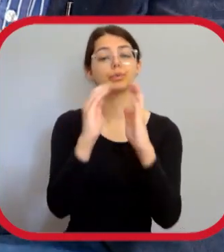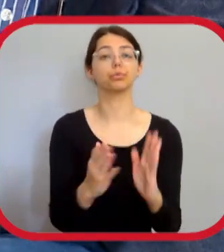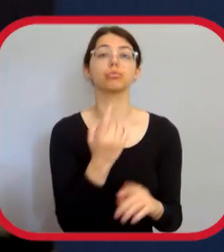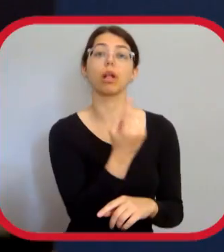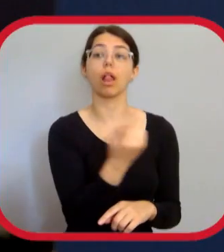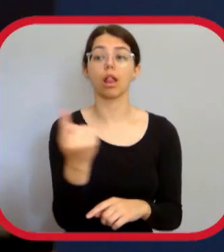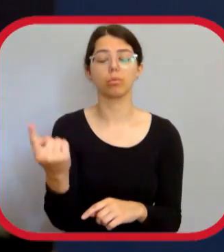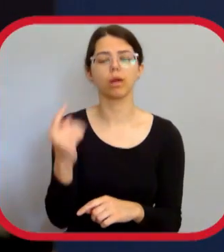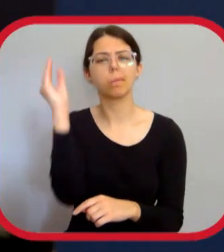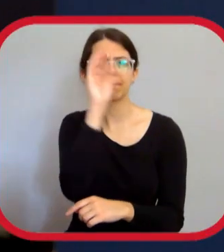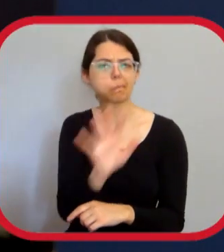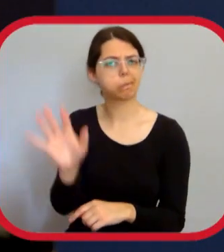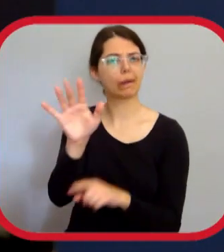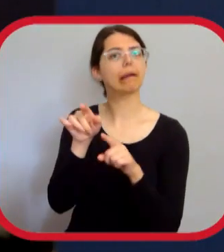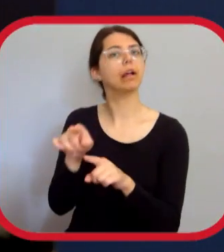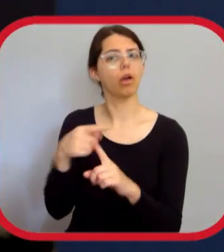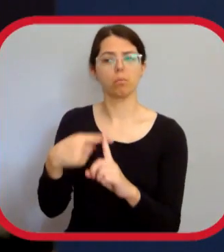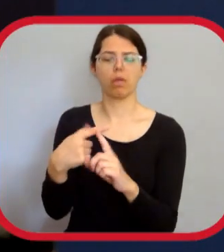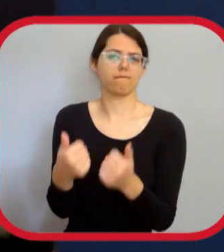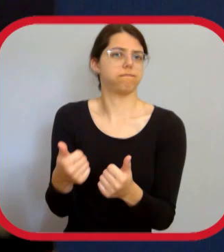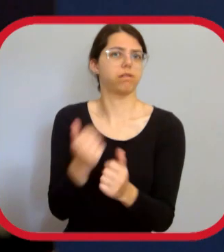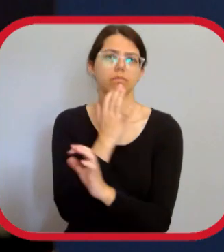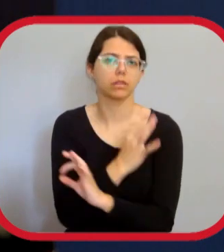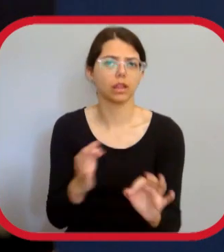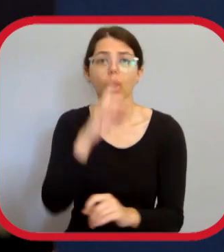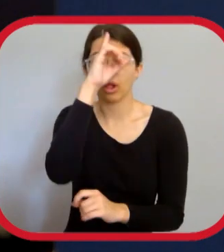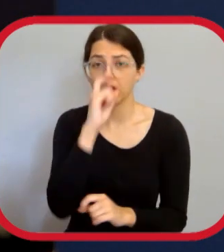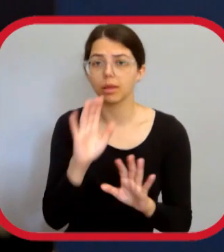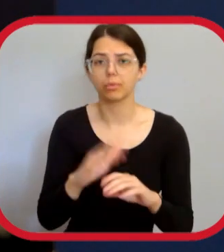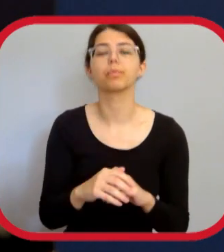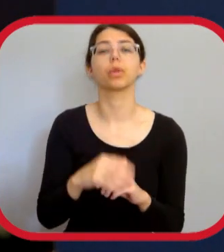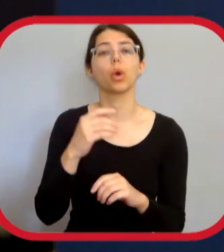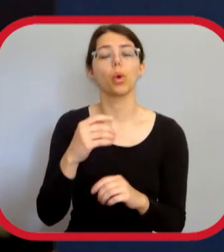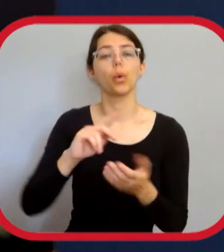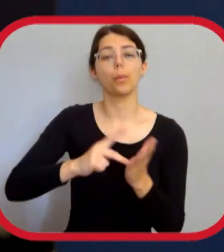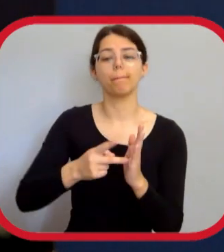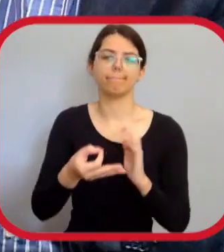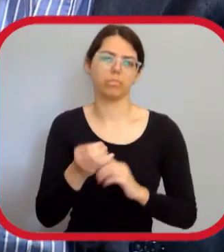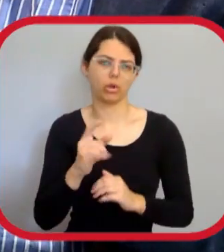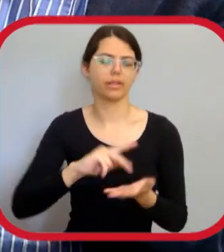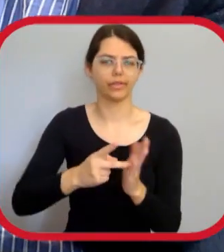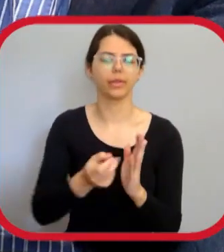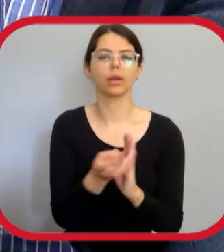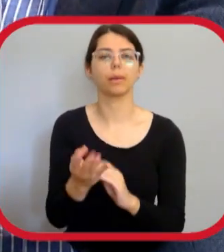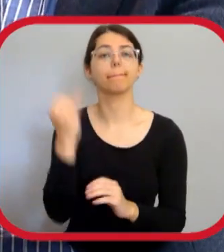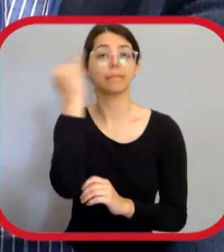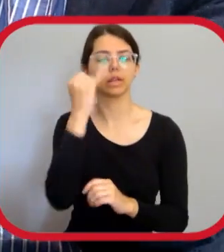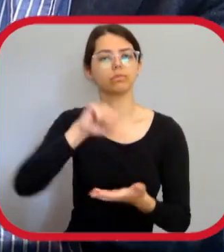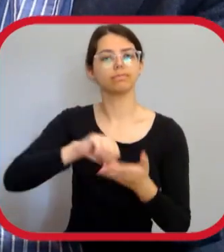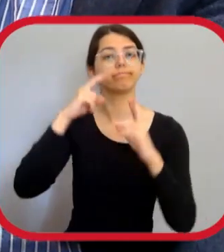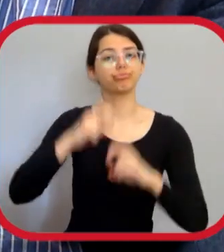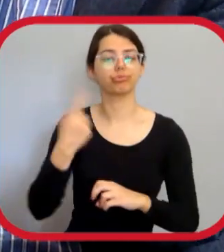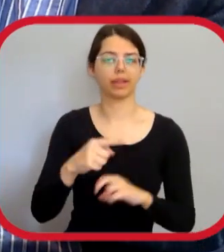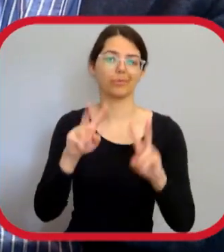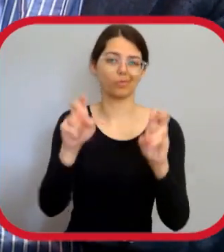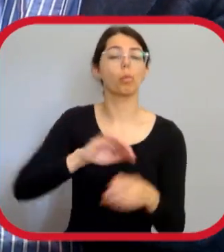têm, porque há instituições que estão no interior do país que têm mais-valias fantásticas. Eu recordo, por exemplo, o Politécnico de Bragança, que